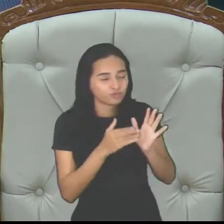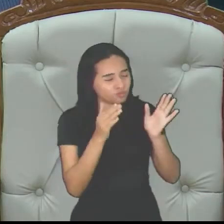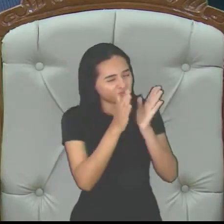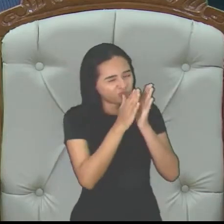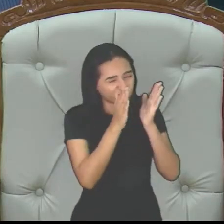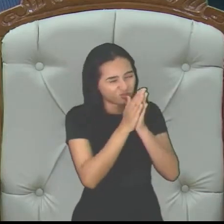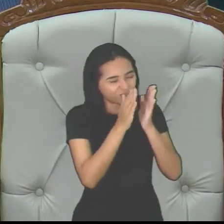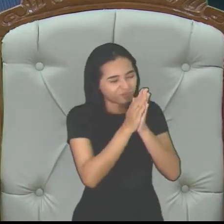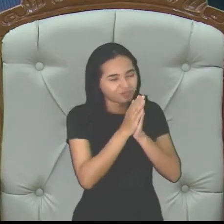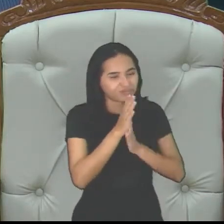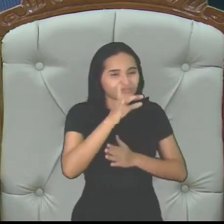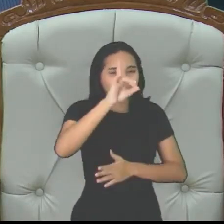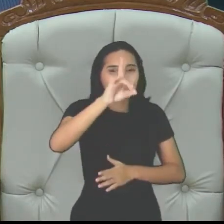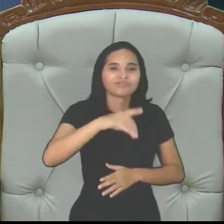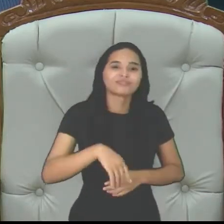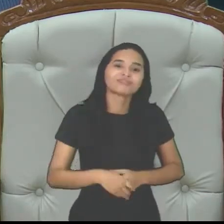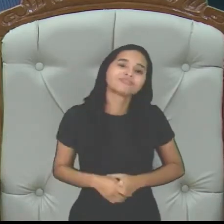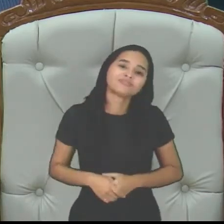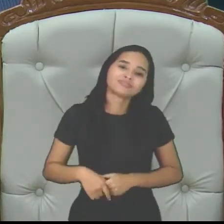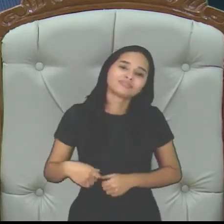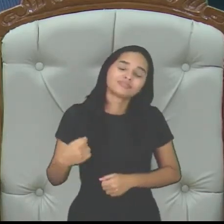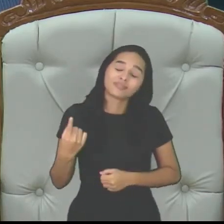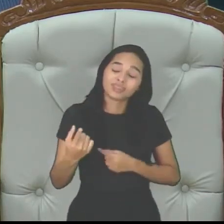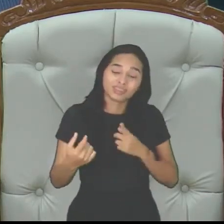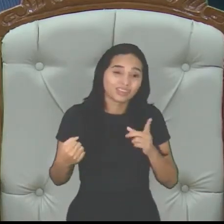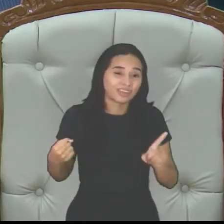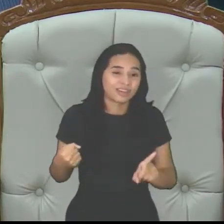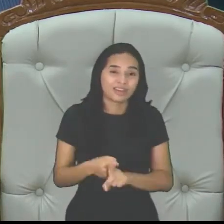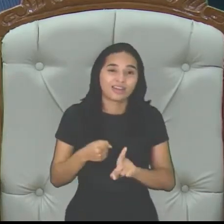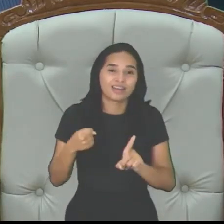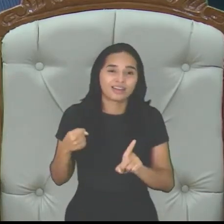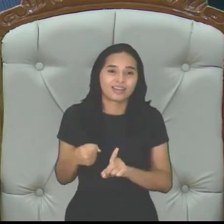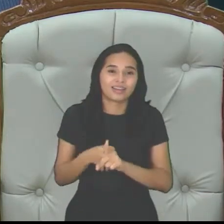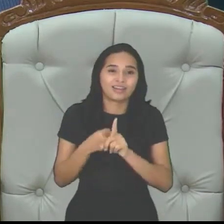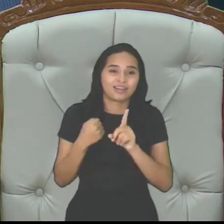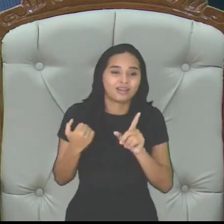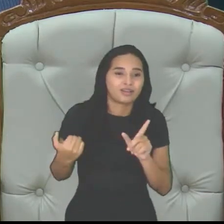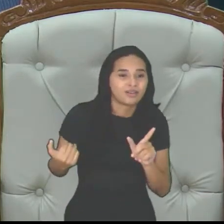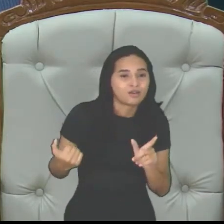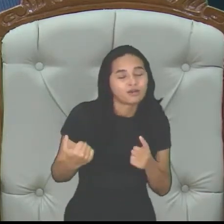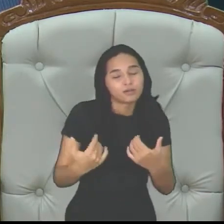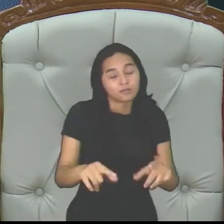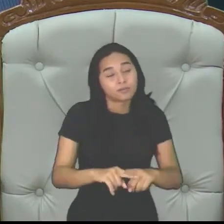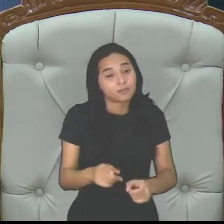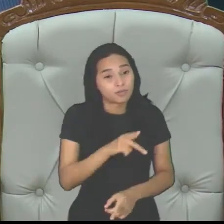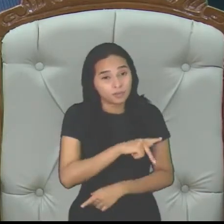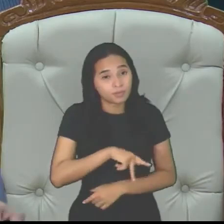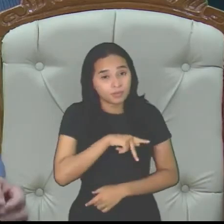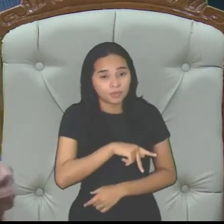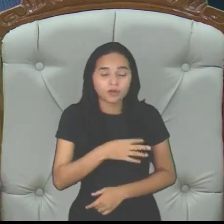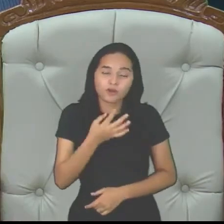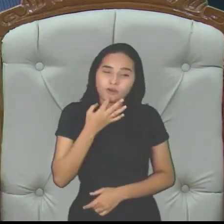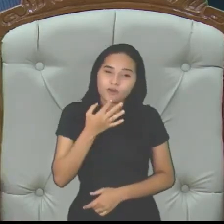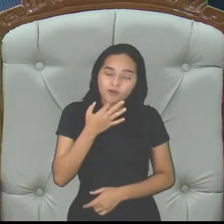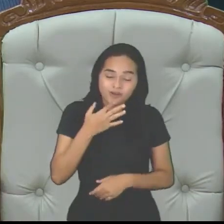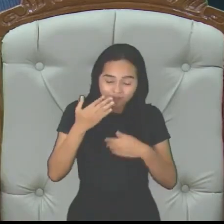Deus. Às vezes para impactar o auditório. Mas Paulo, conhecendo a